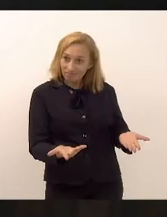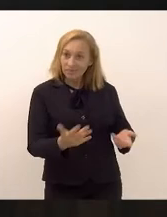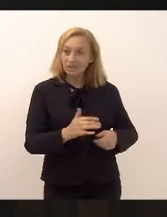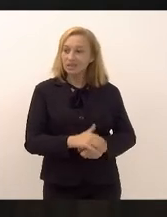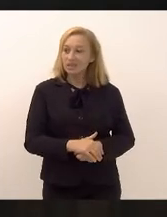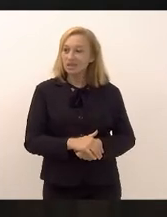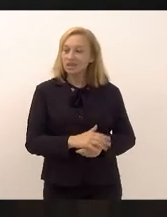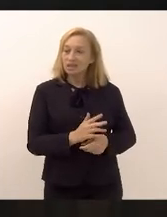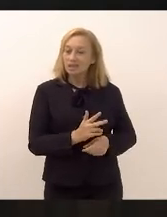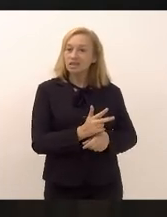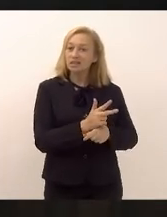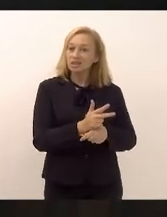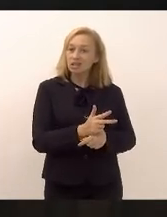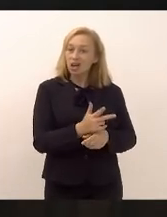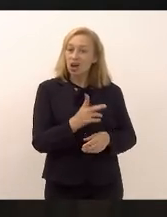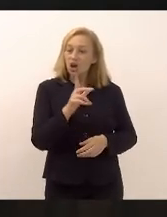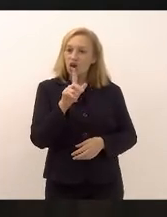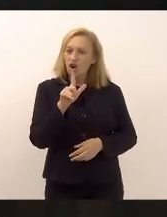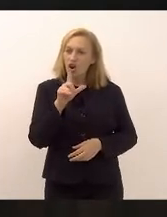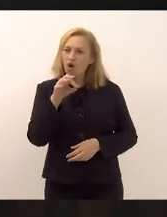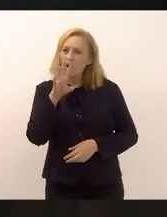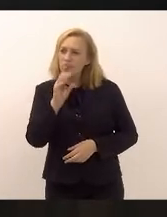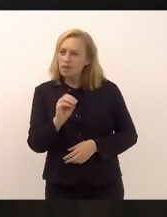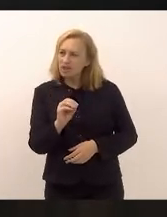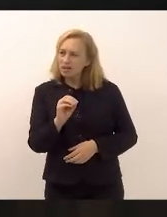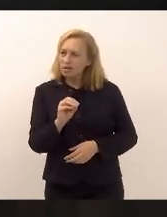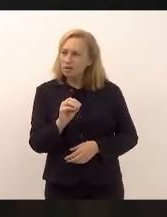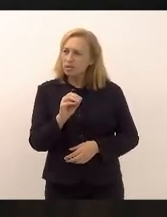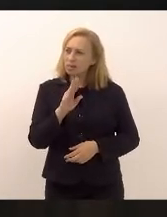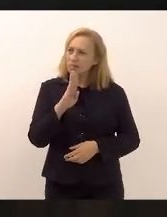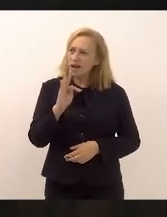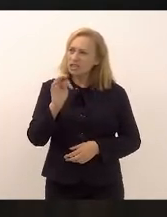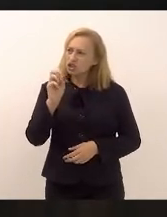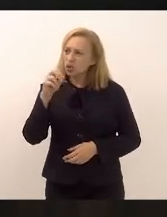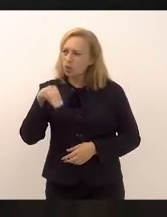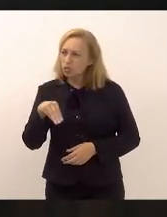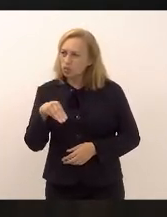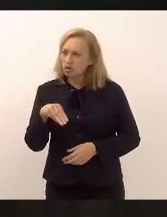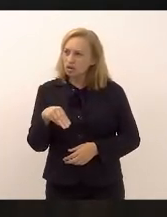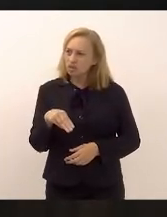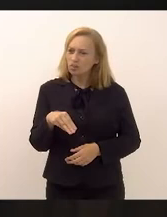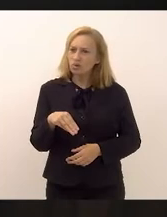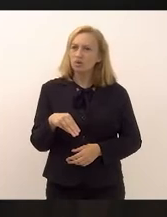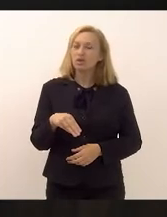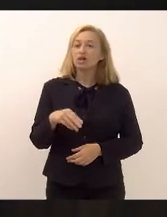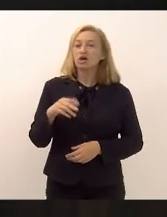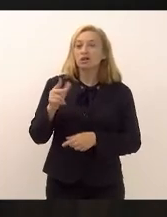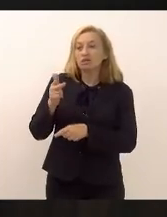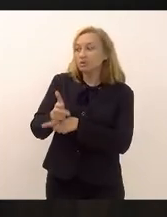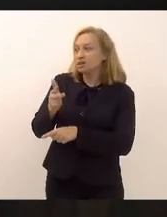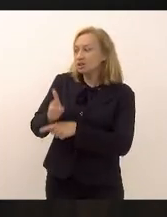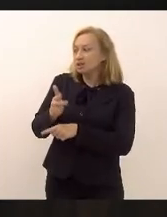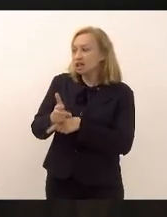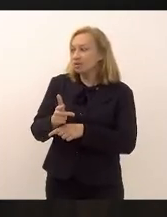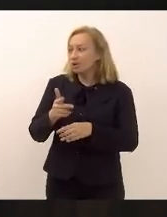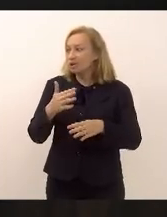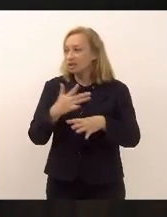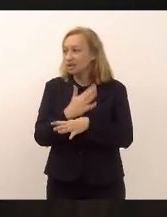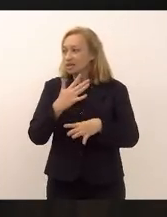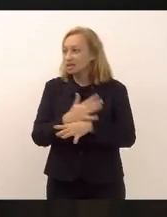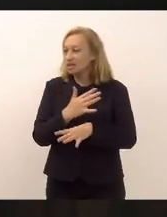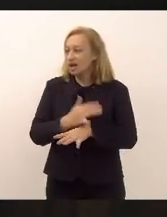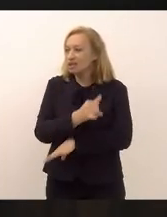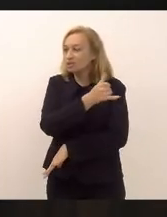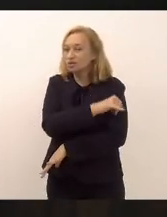O documentário Lobby do Batom, que foi exibido ontem à noite num cinema da cidade do Rio de Janeiro, com